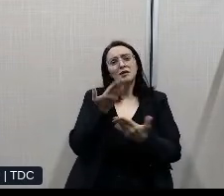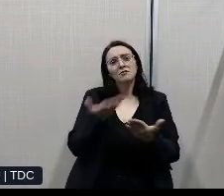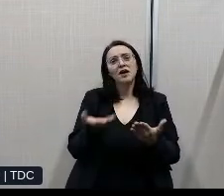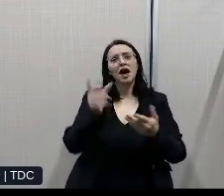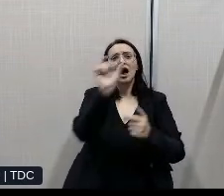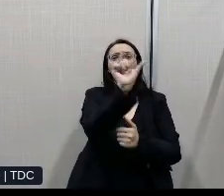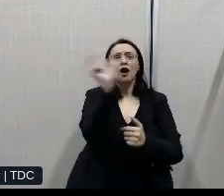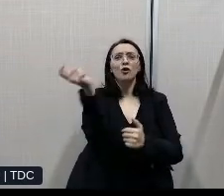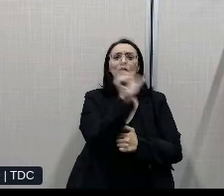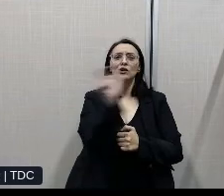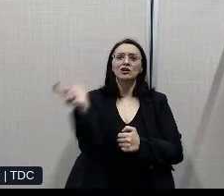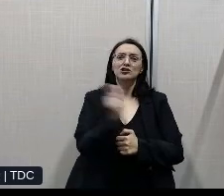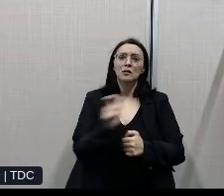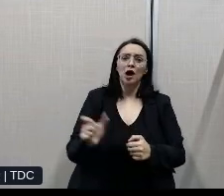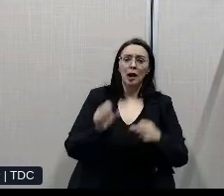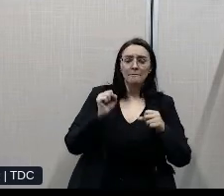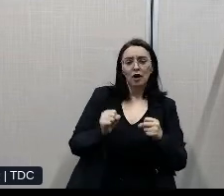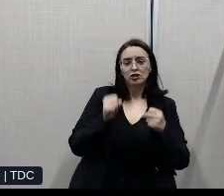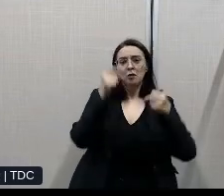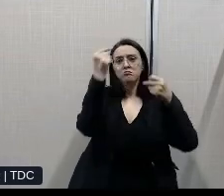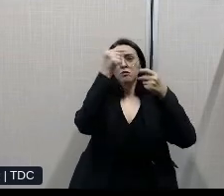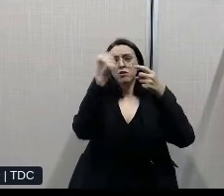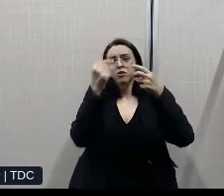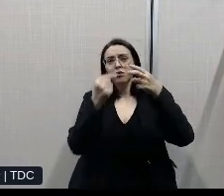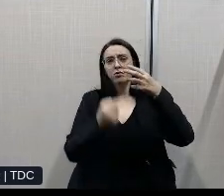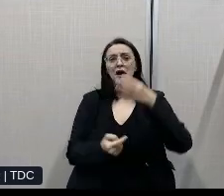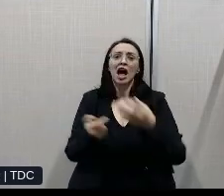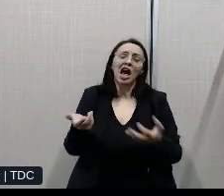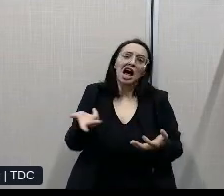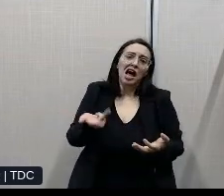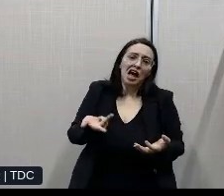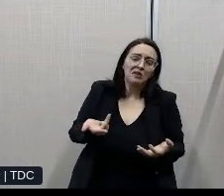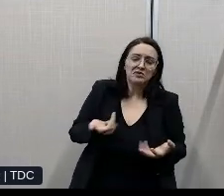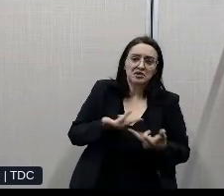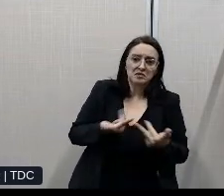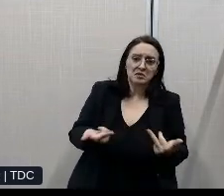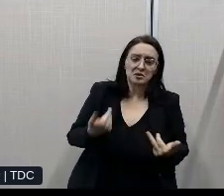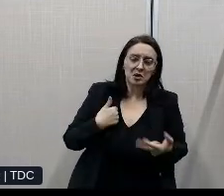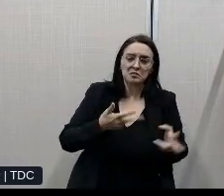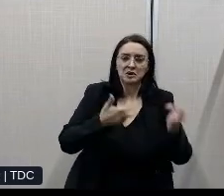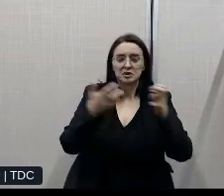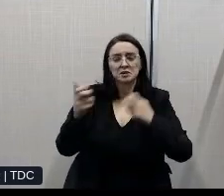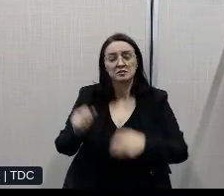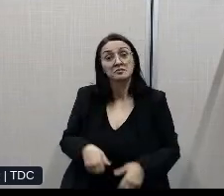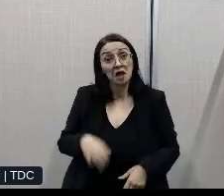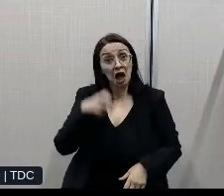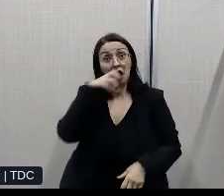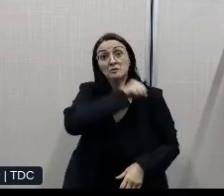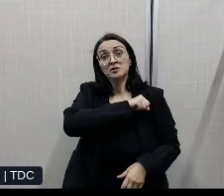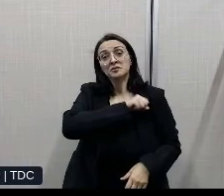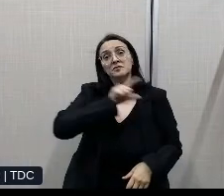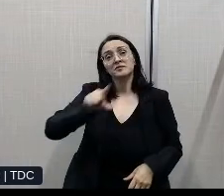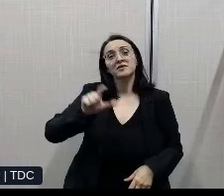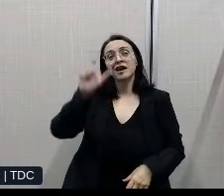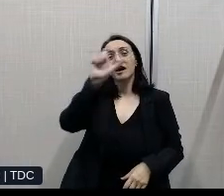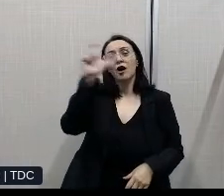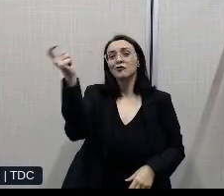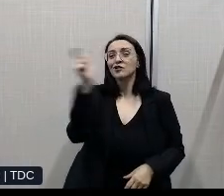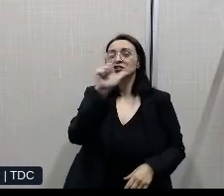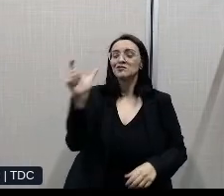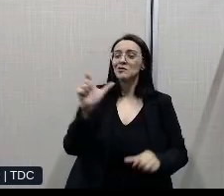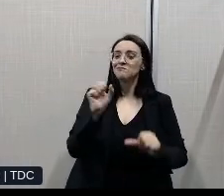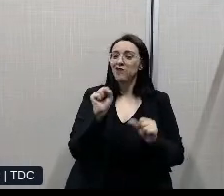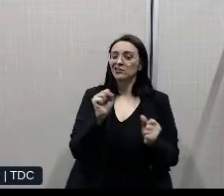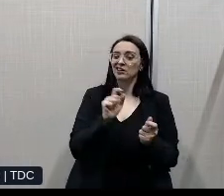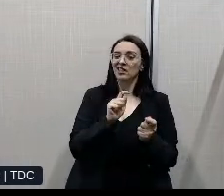os algoritmos eles podem escalar as coisas de uma forma muito mais rápida do que a gente, que é ser humano. Então, os algoritmos podem